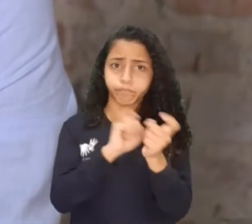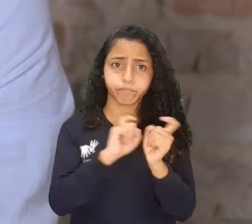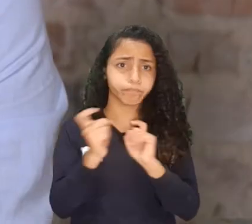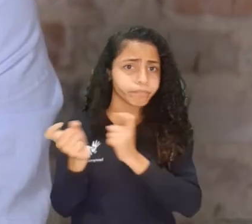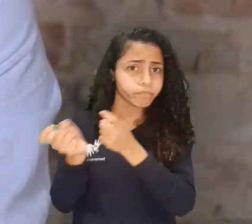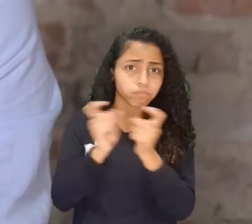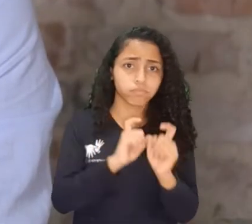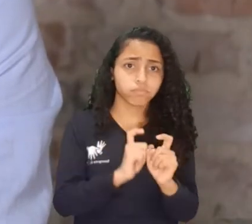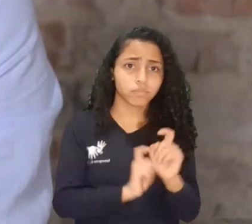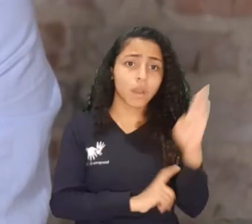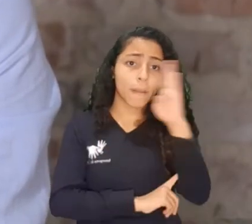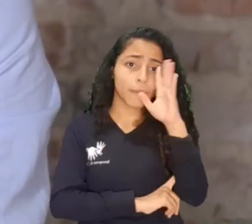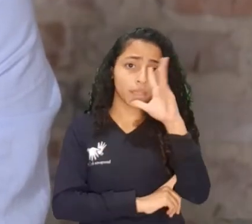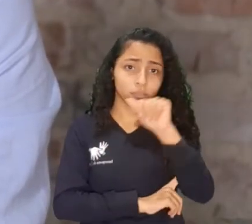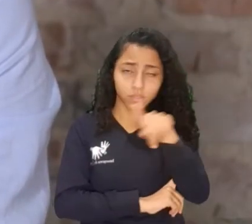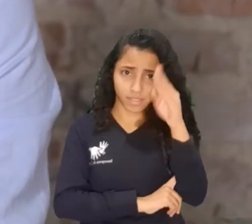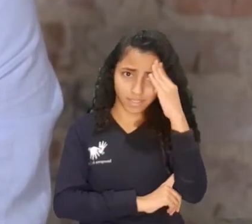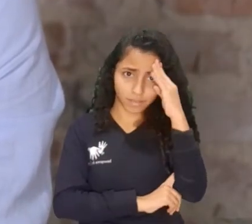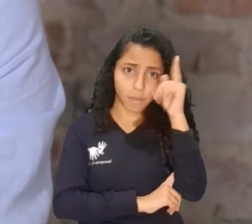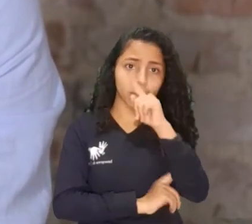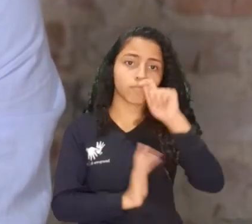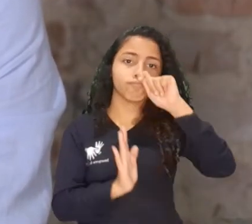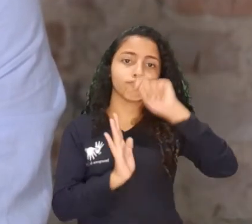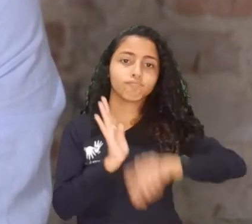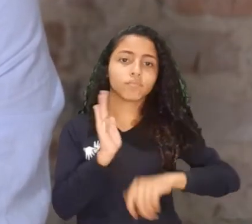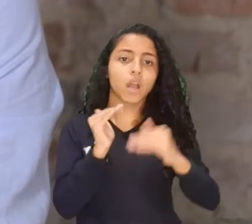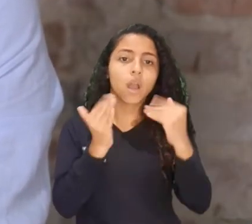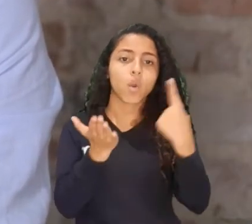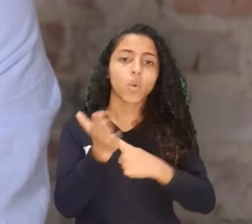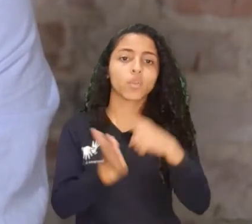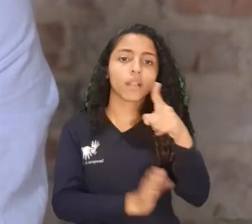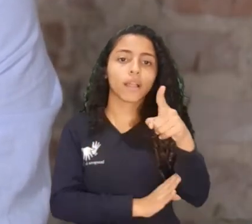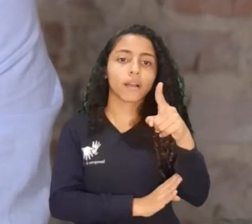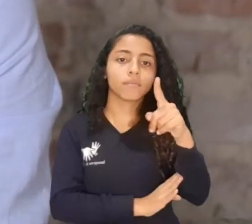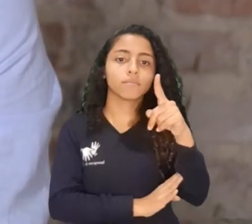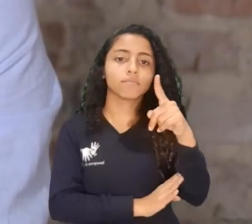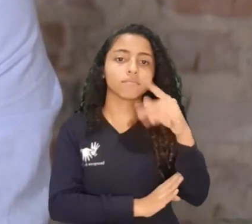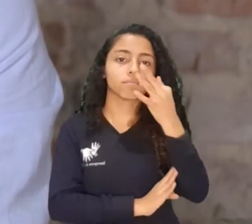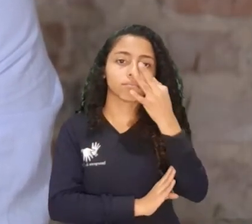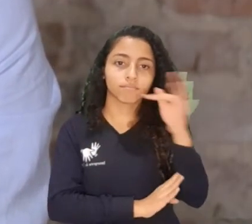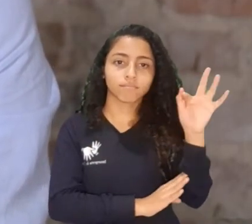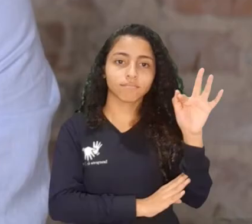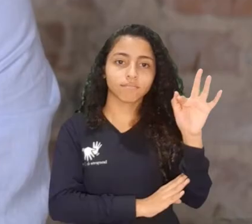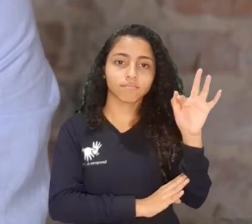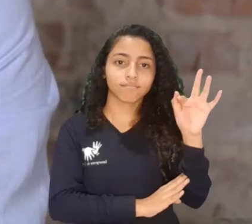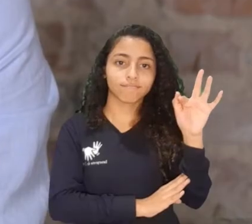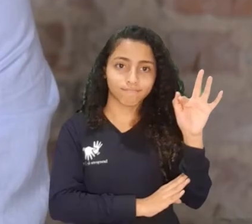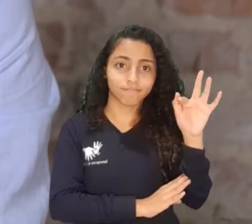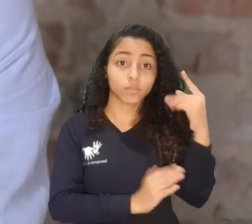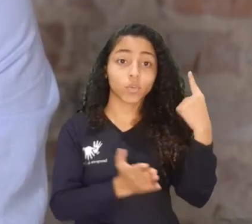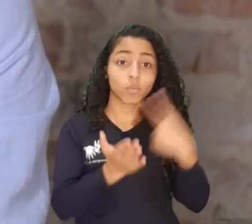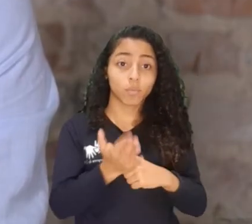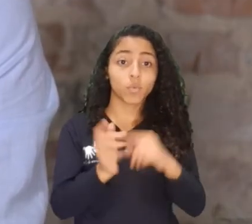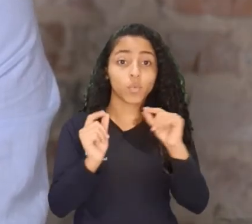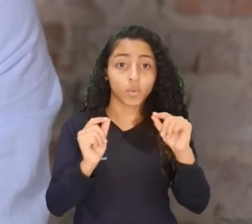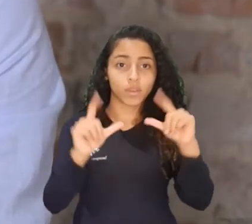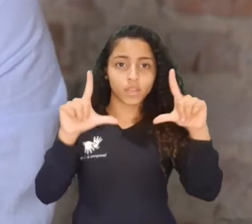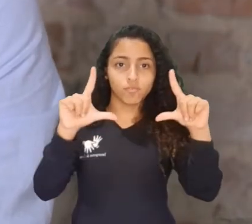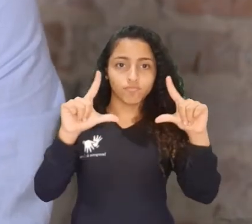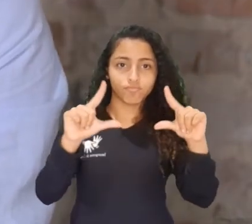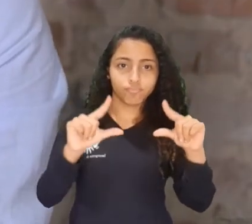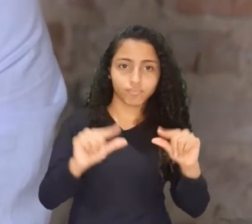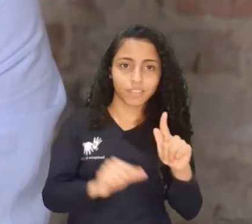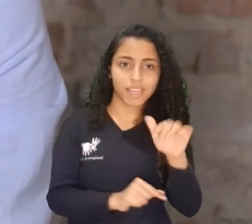Brasil assinou o Acordo de Paris, por exemplo, um acordo onde a gente se compromete a diminuir as emissões de gases de efeito estufa e a fazer uma série